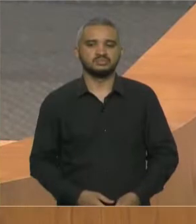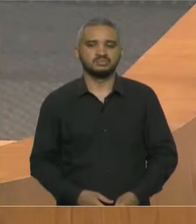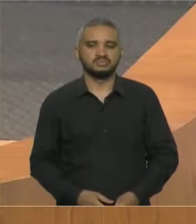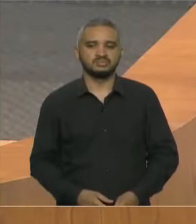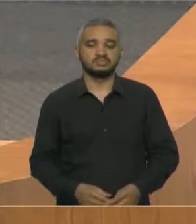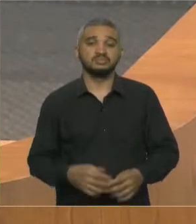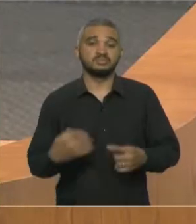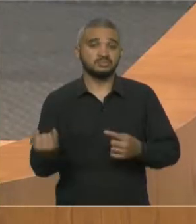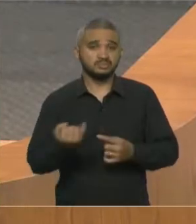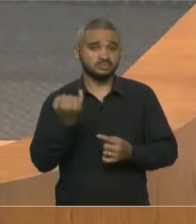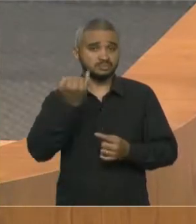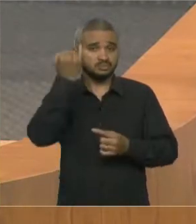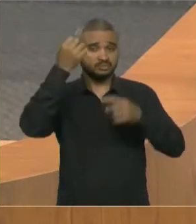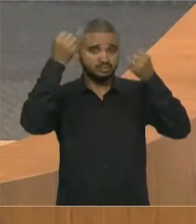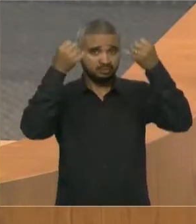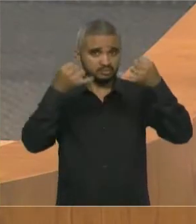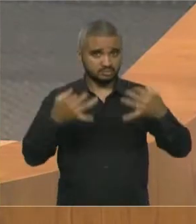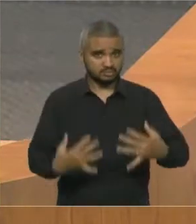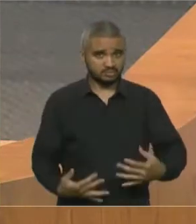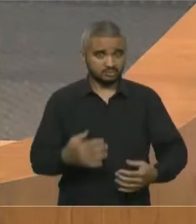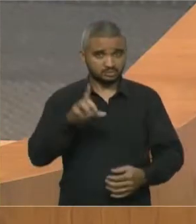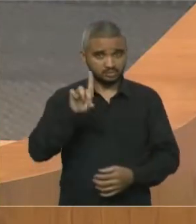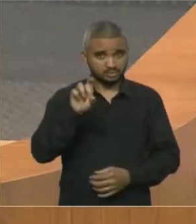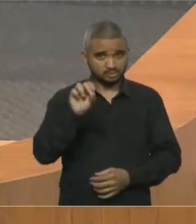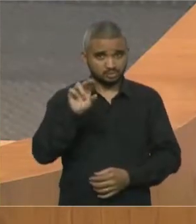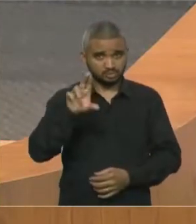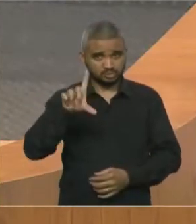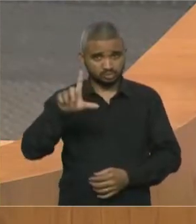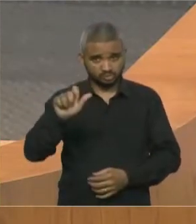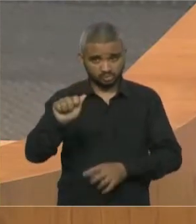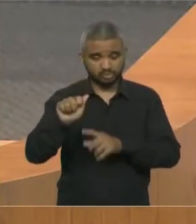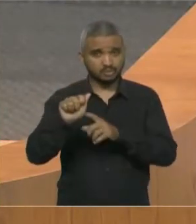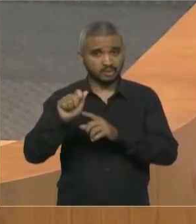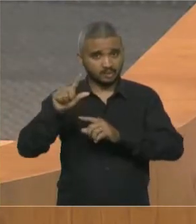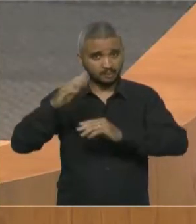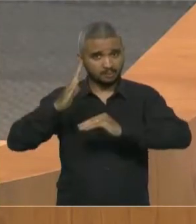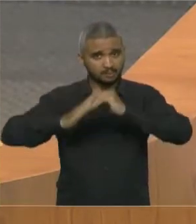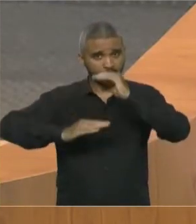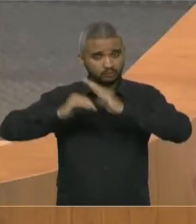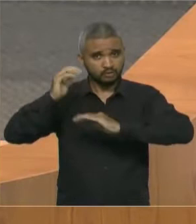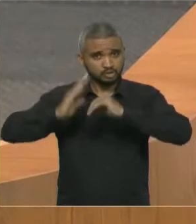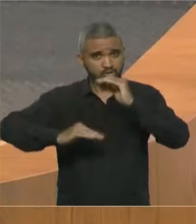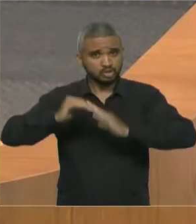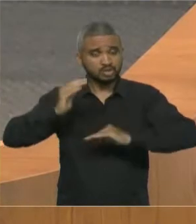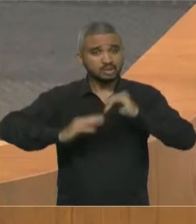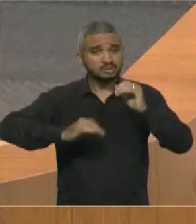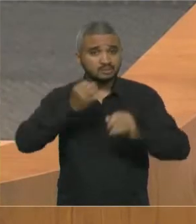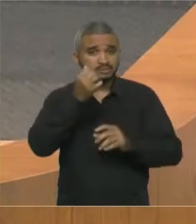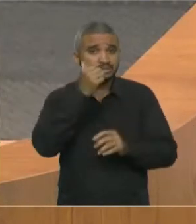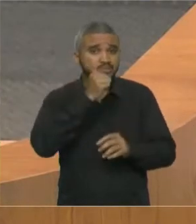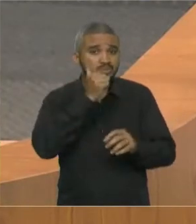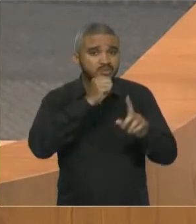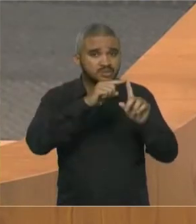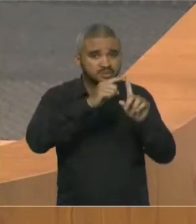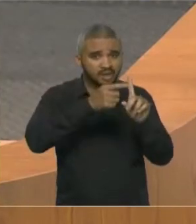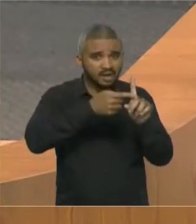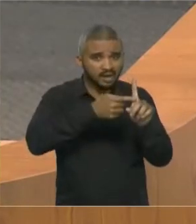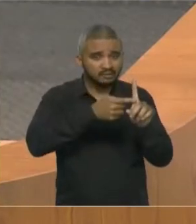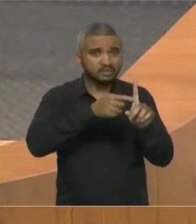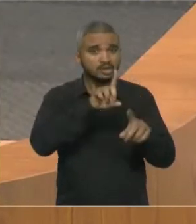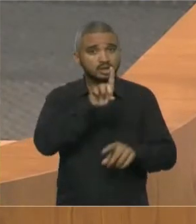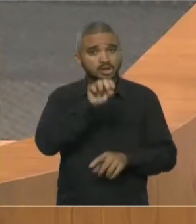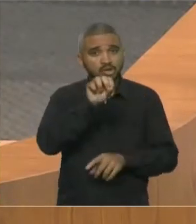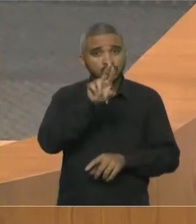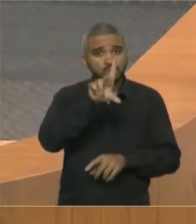importante esclarecer que a doula é uma profissional que acompanha as mulheres grávidas durante o período de